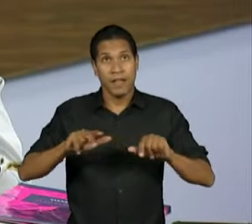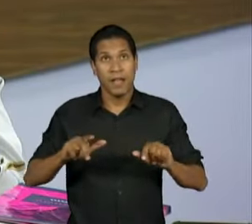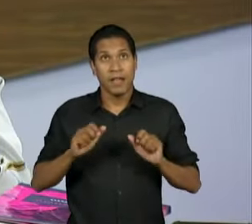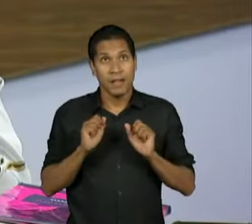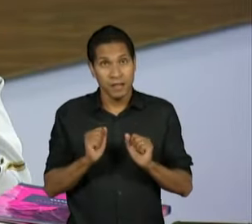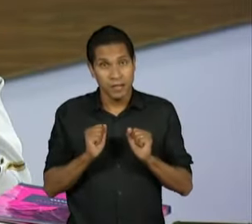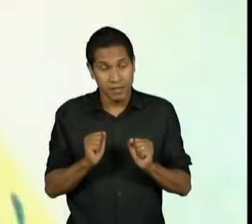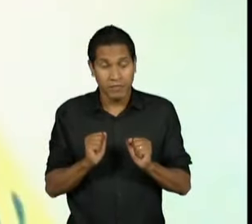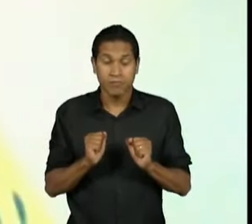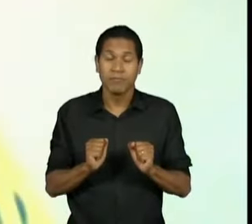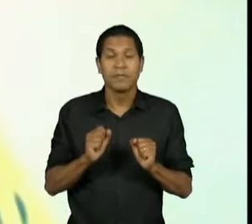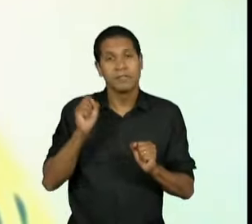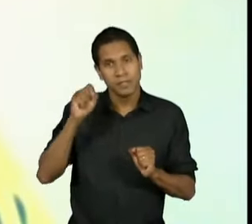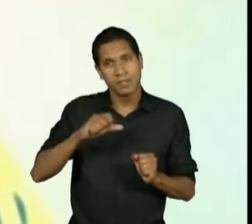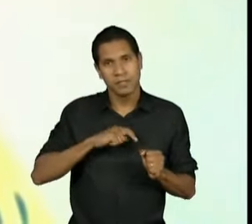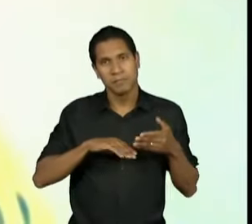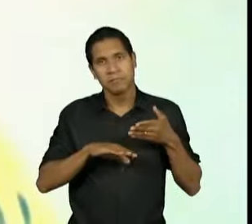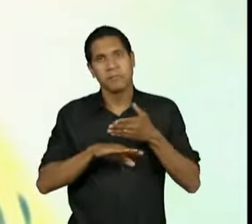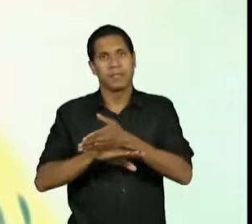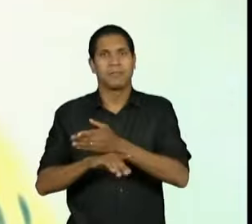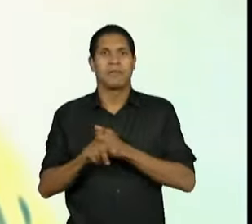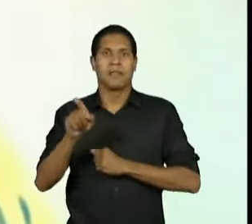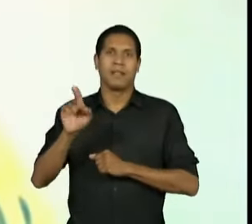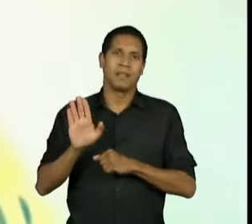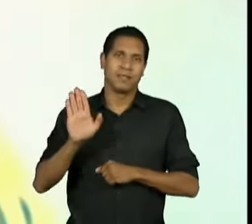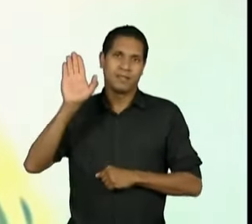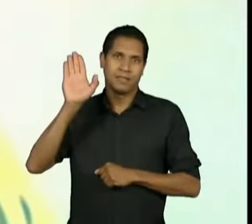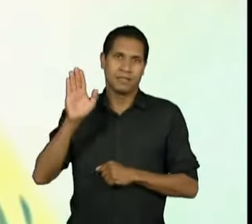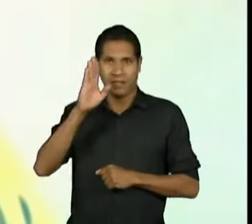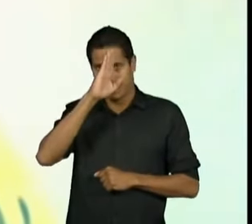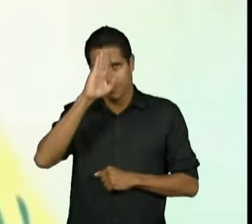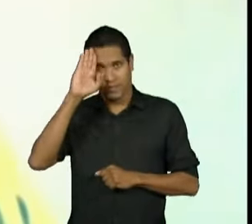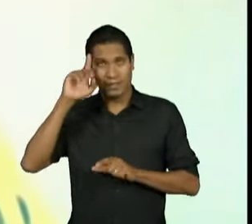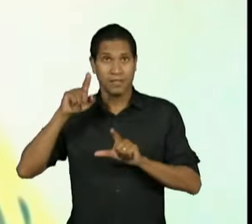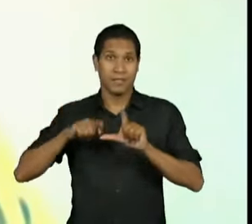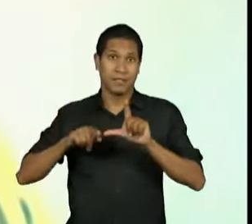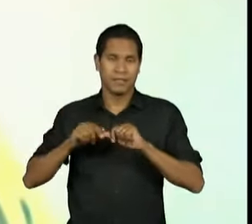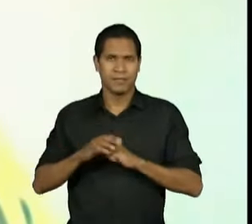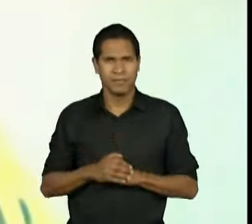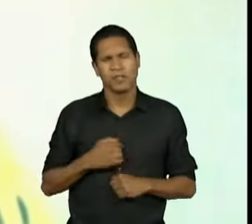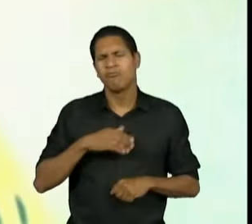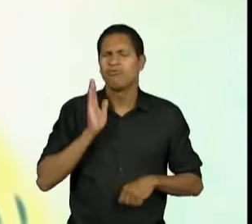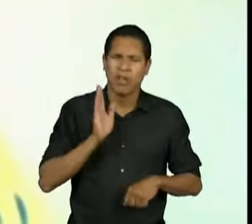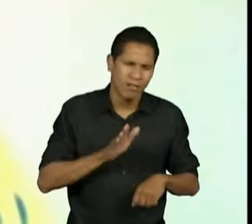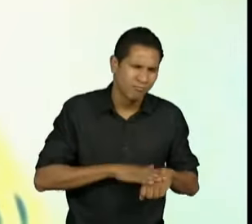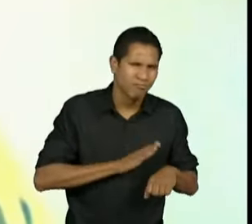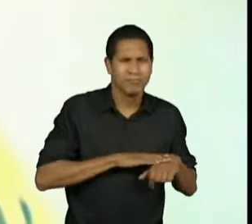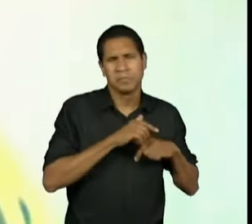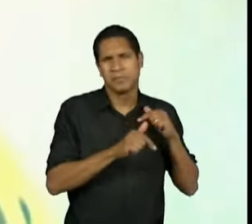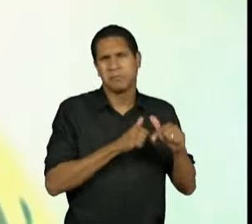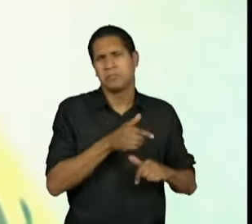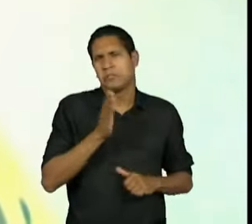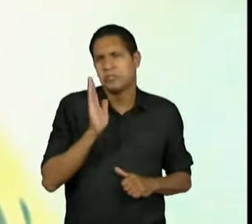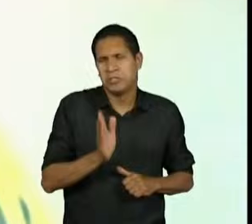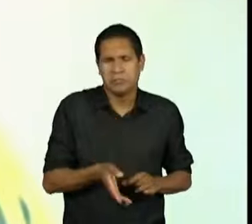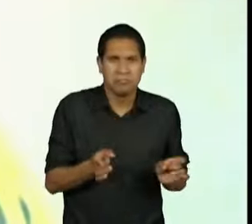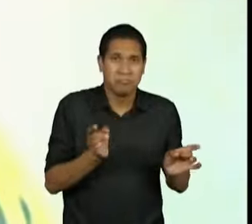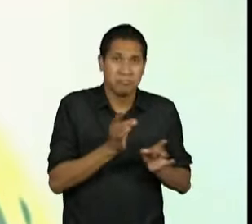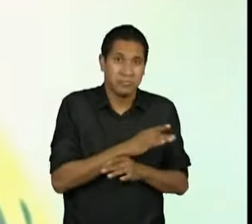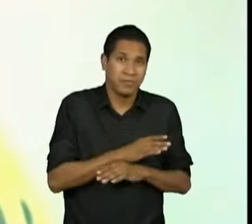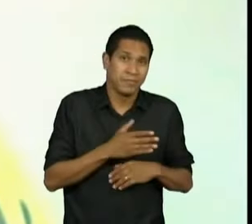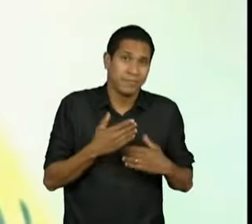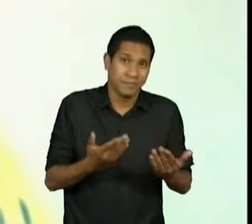mais variados possível, deveriam se candidatar. Eu acho que o que eu tinha de fazer, eu já fiz. Eu acho que a minha